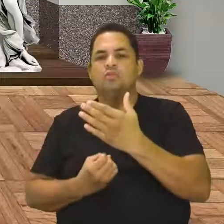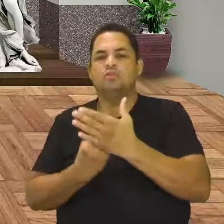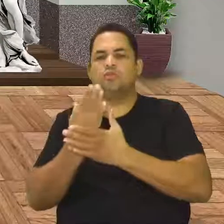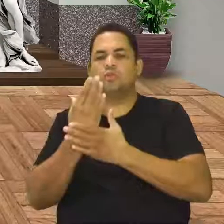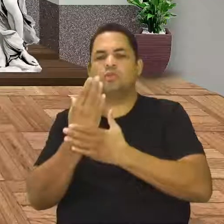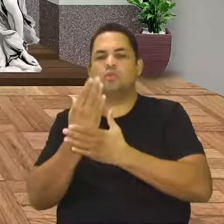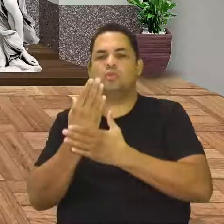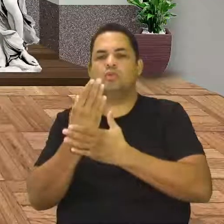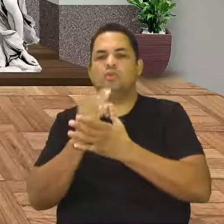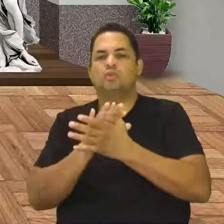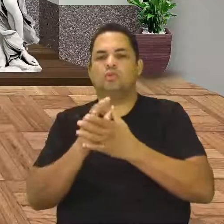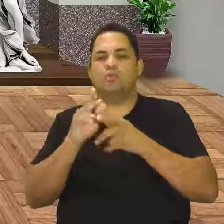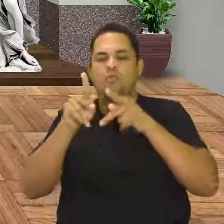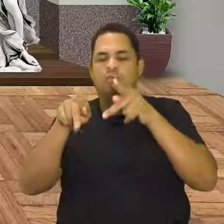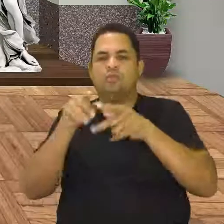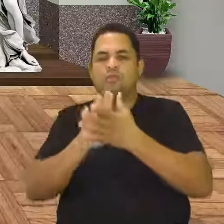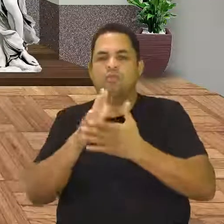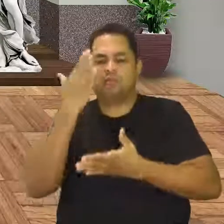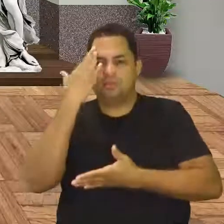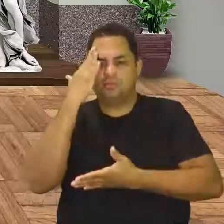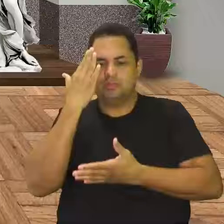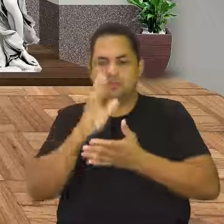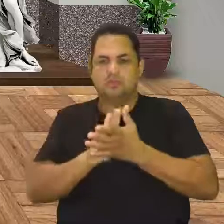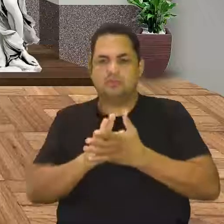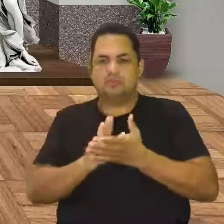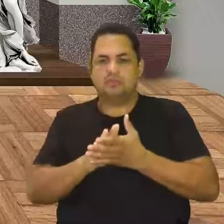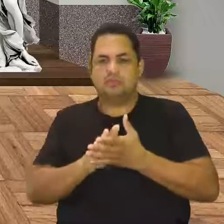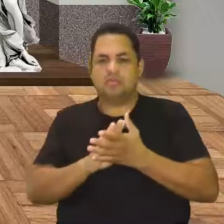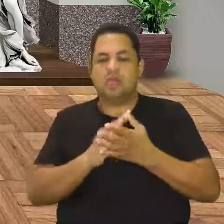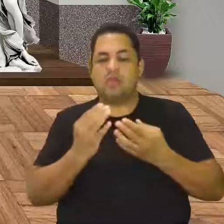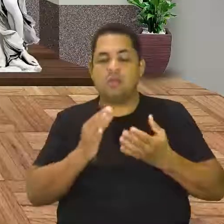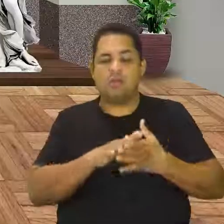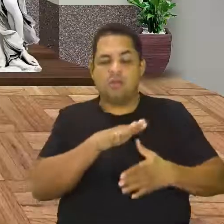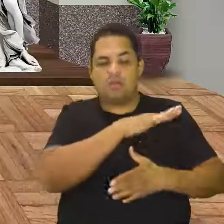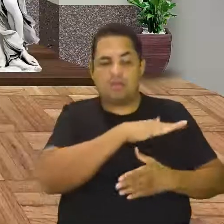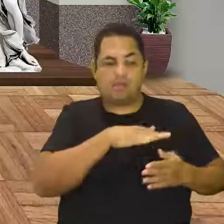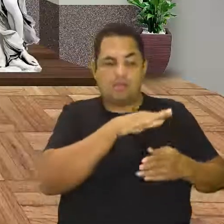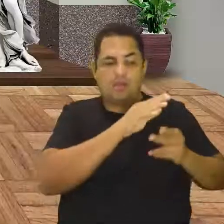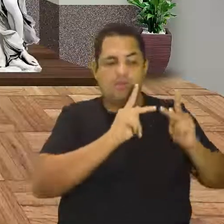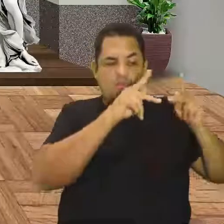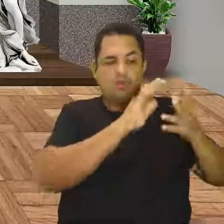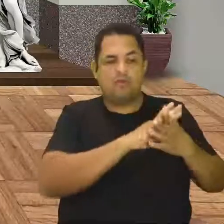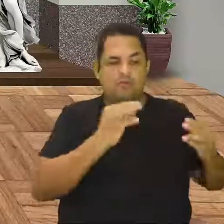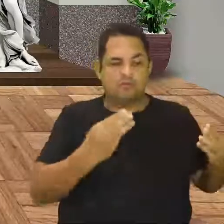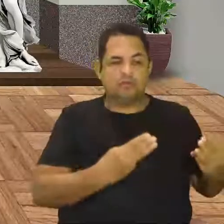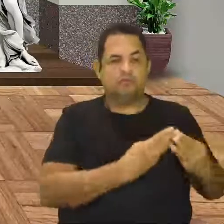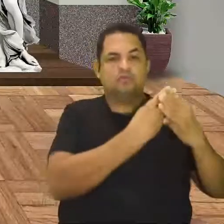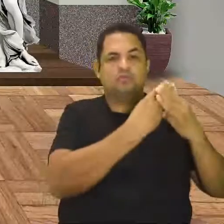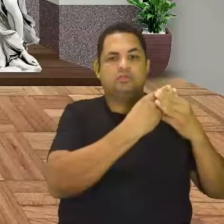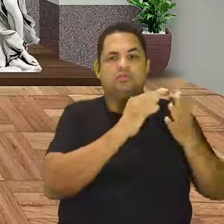Daí nós vamos entender quem são o povo judeu e quem são o povo